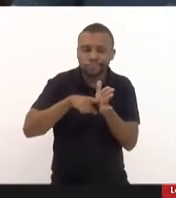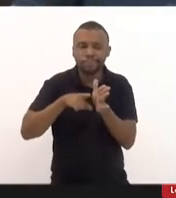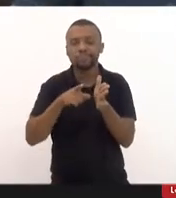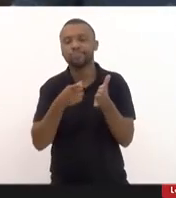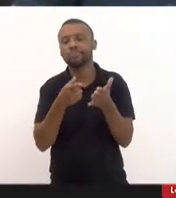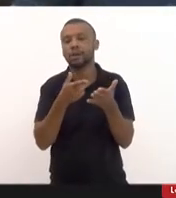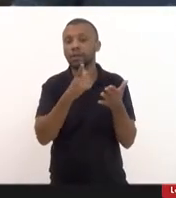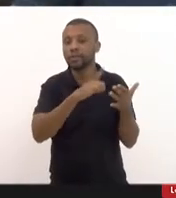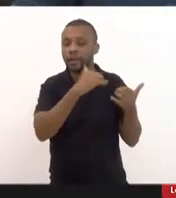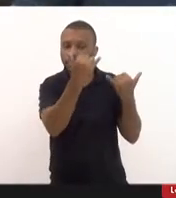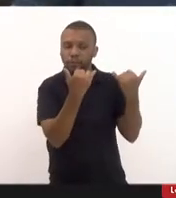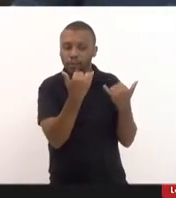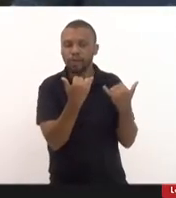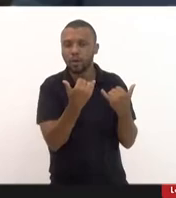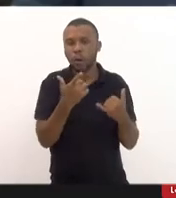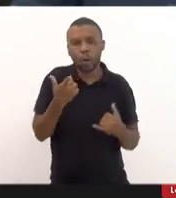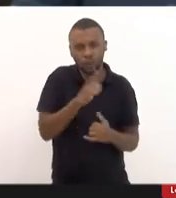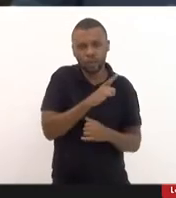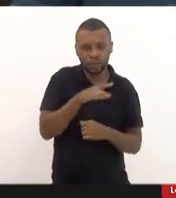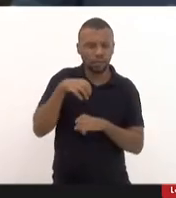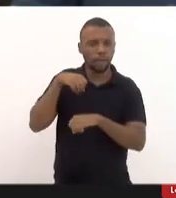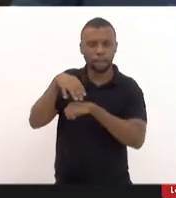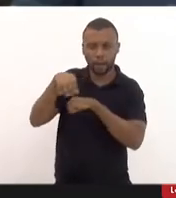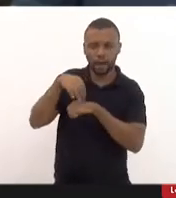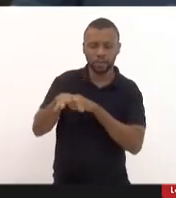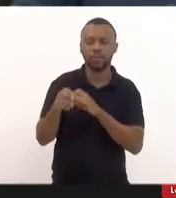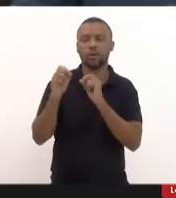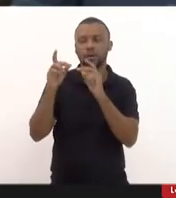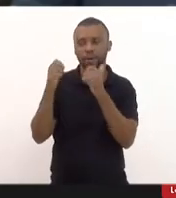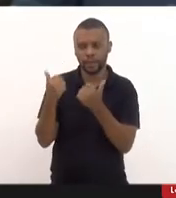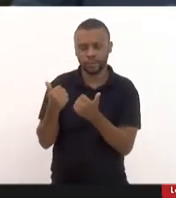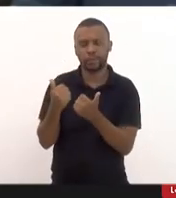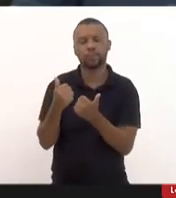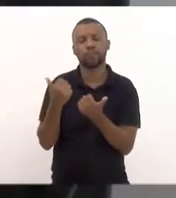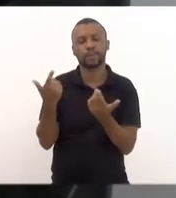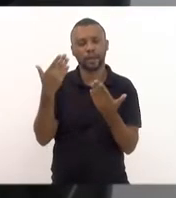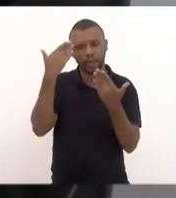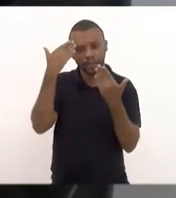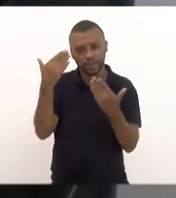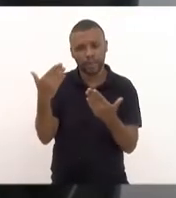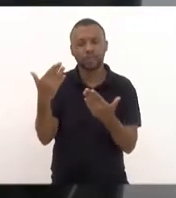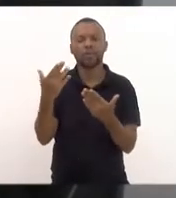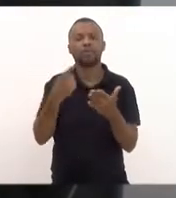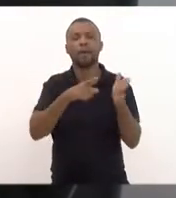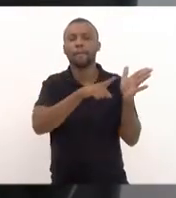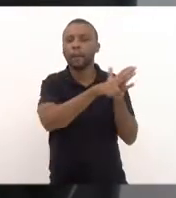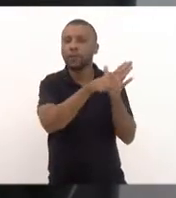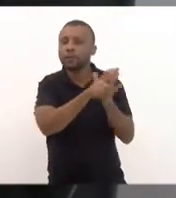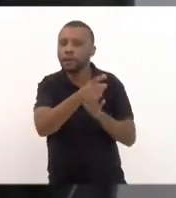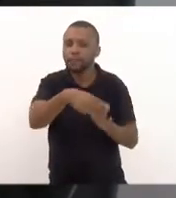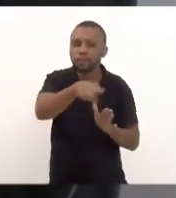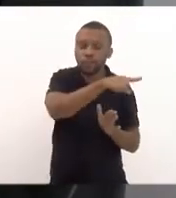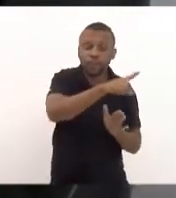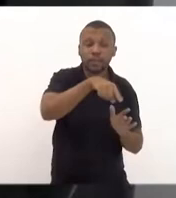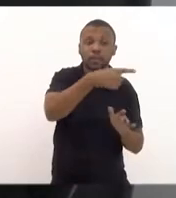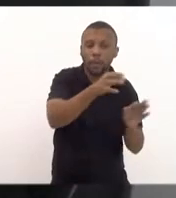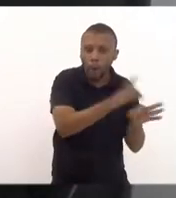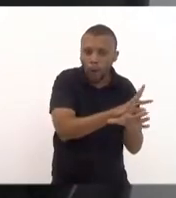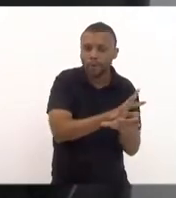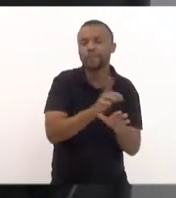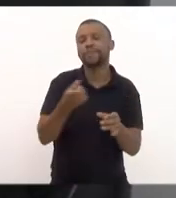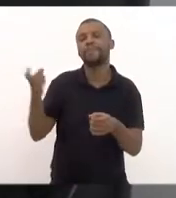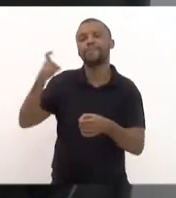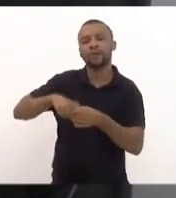claro. Tá bom? Tá bom. Agradeço, nós vamos rodar mais e voltamos para a sua equipe daqui a pouco. É importante a participação da nossa Secretaria